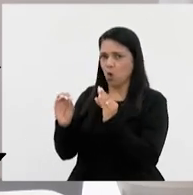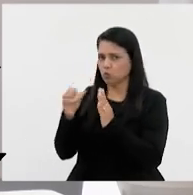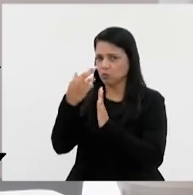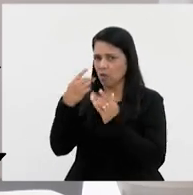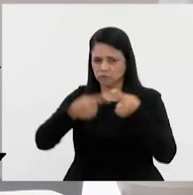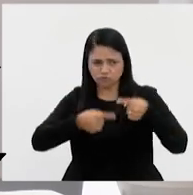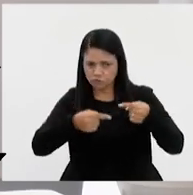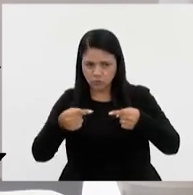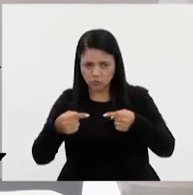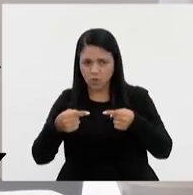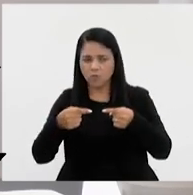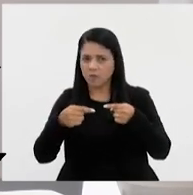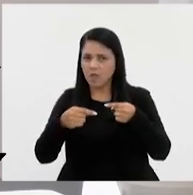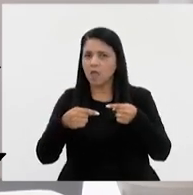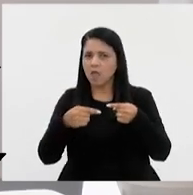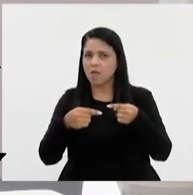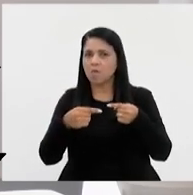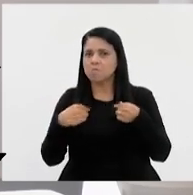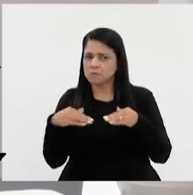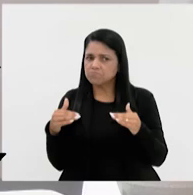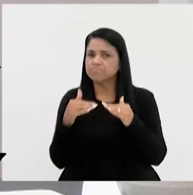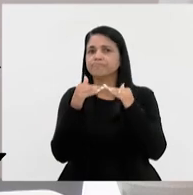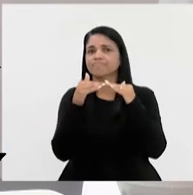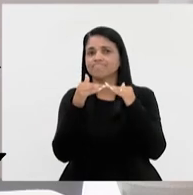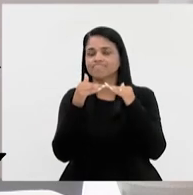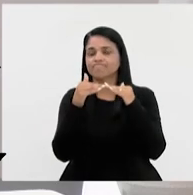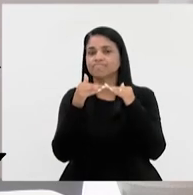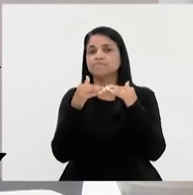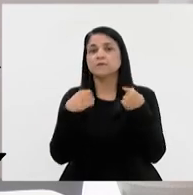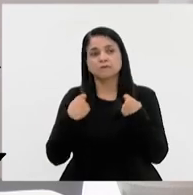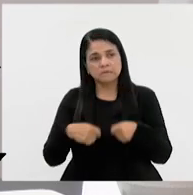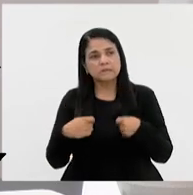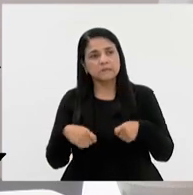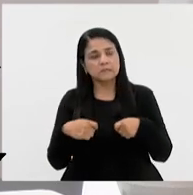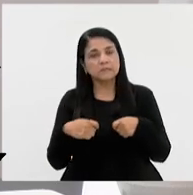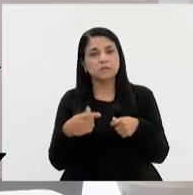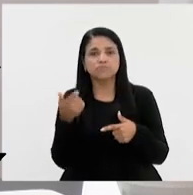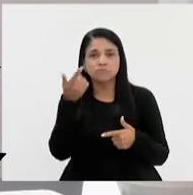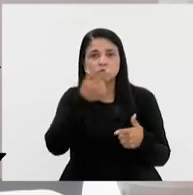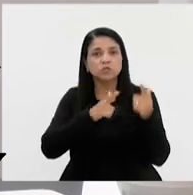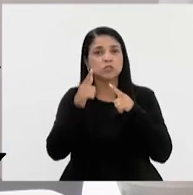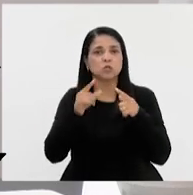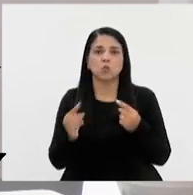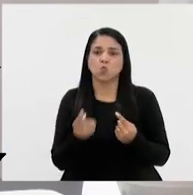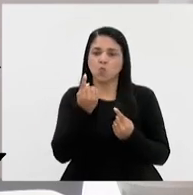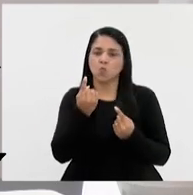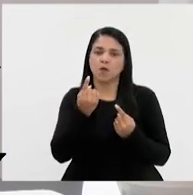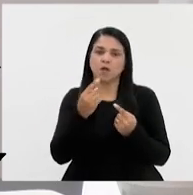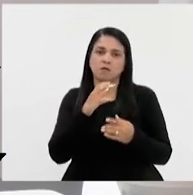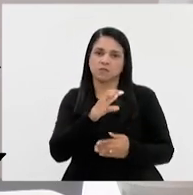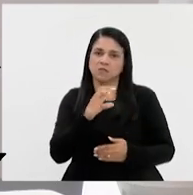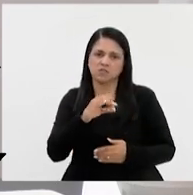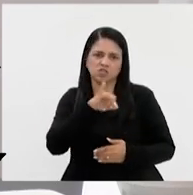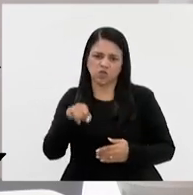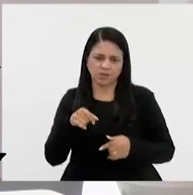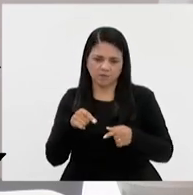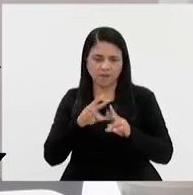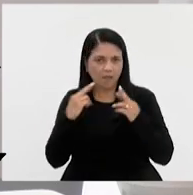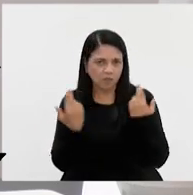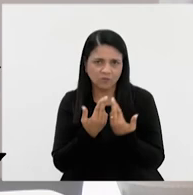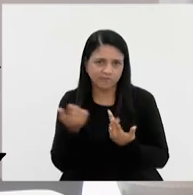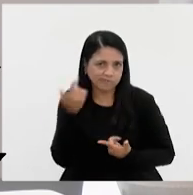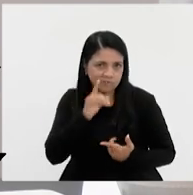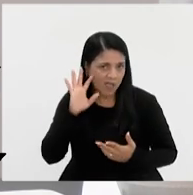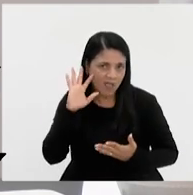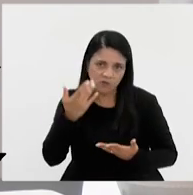num consenso, não. Mas é algo que eu considero improvável da gente conseguir realizar numa sessão da CCJ, numa discussão, uma redação dessa natureza,